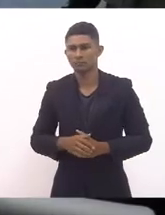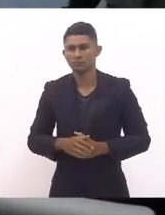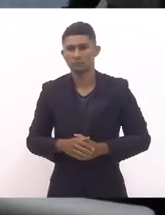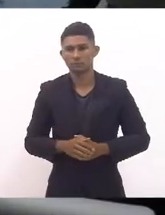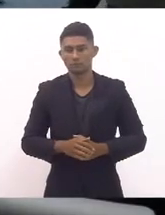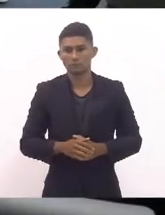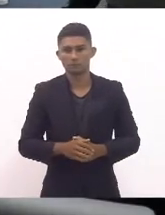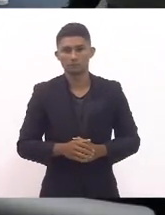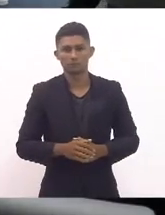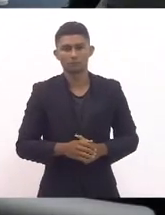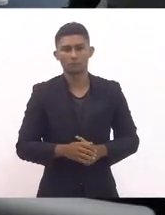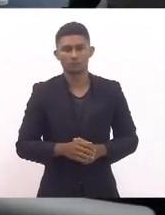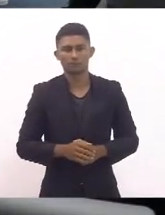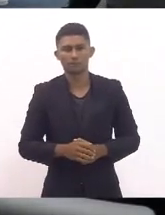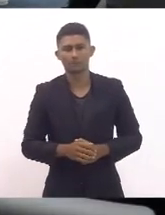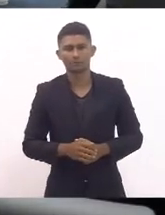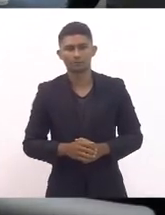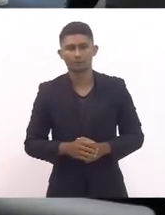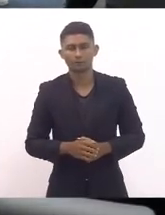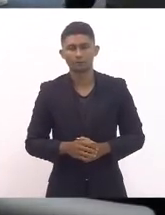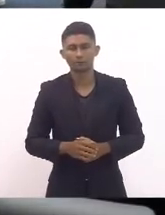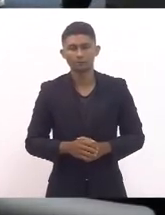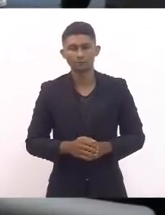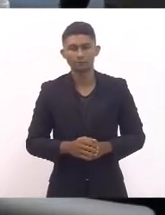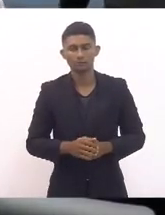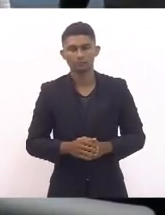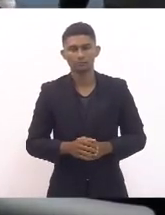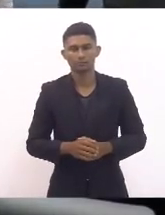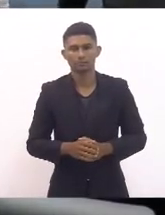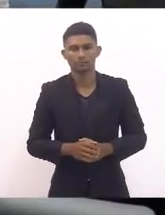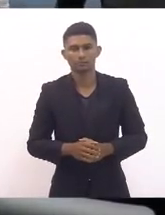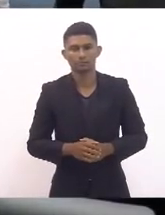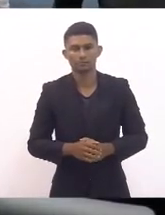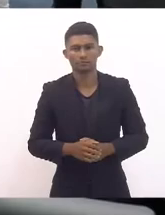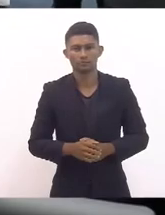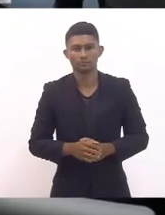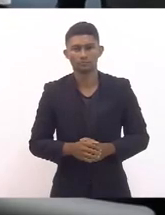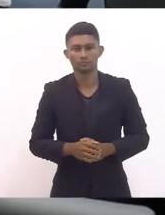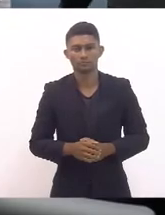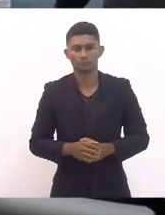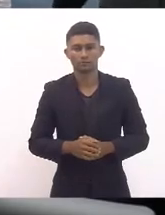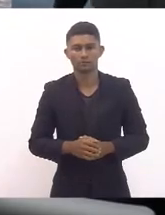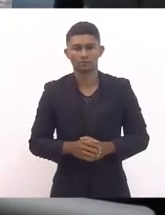hein? Começou. É industrializado? Não pode. A maconha está